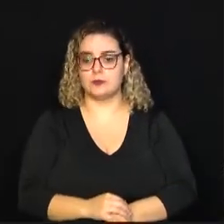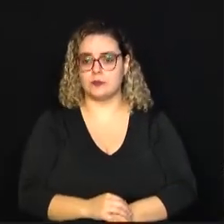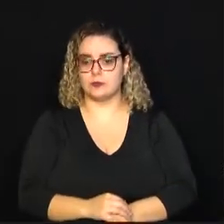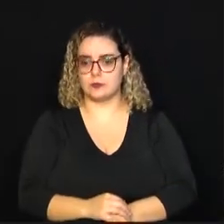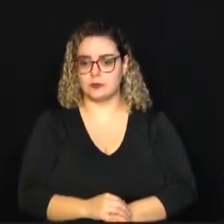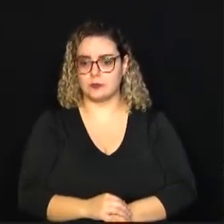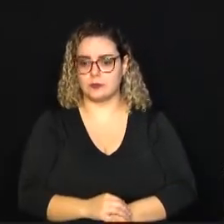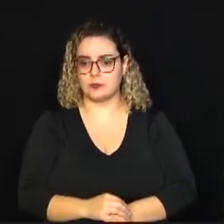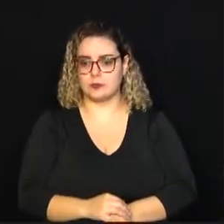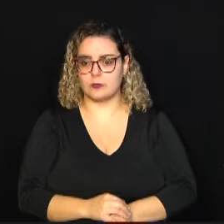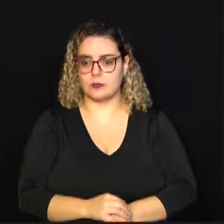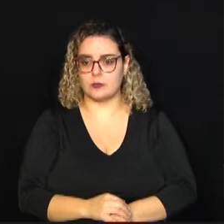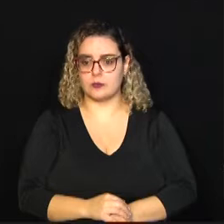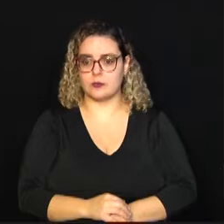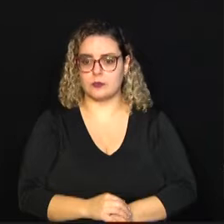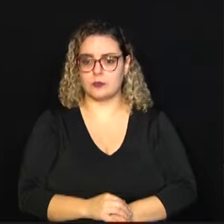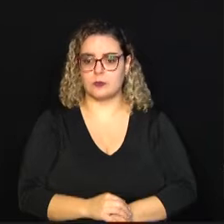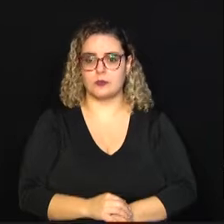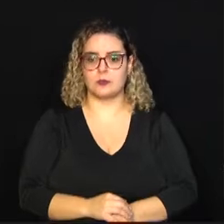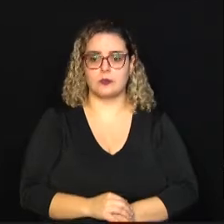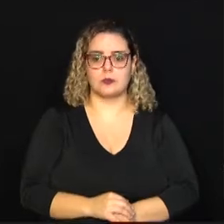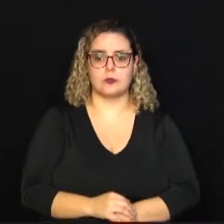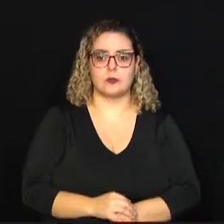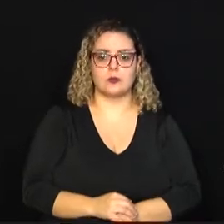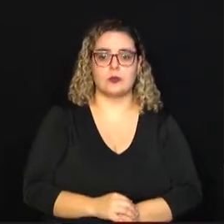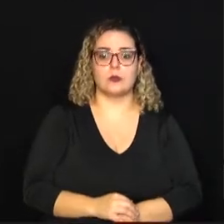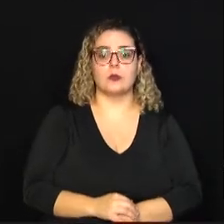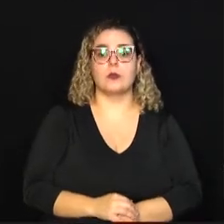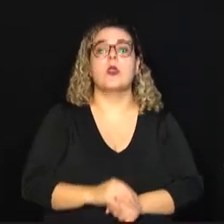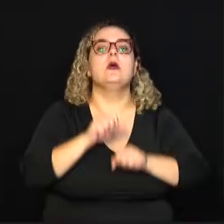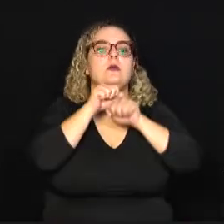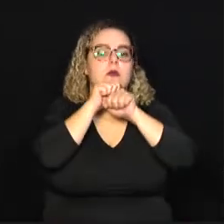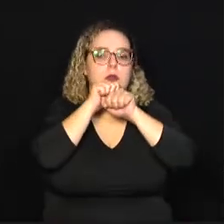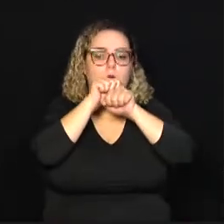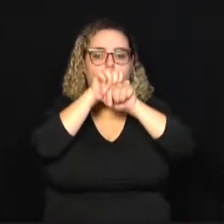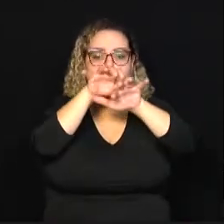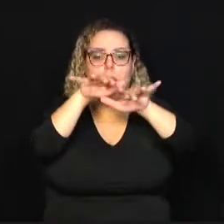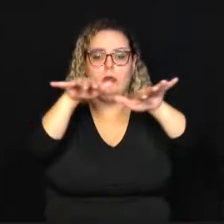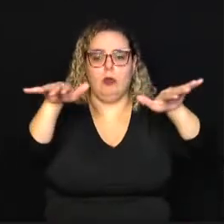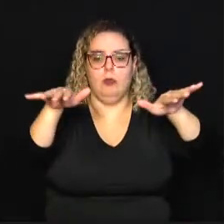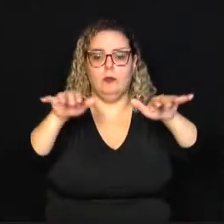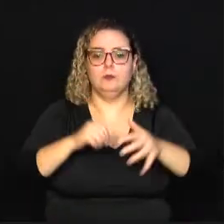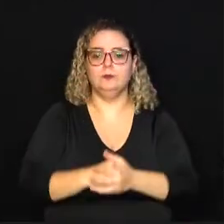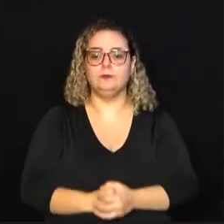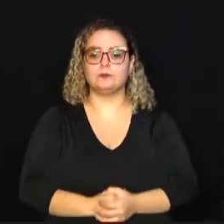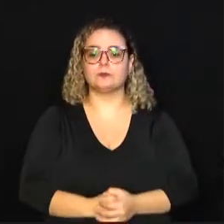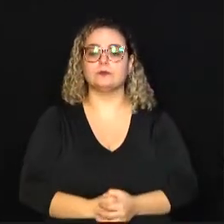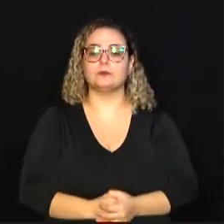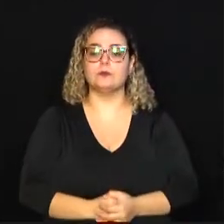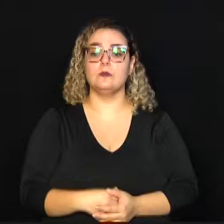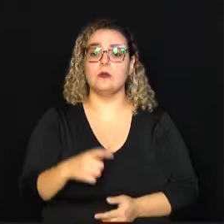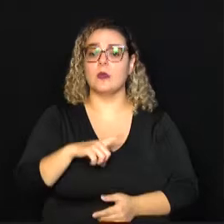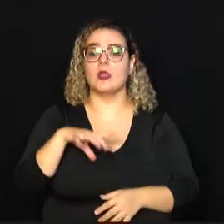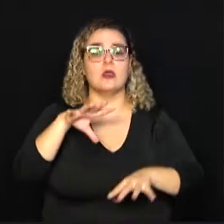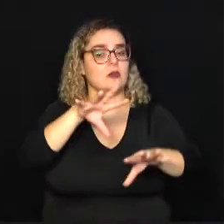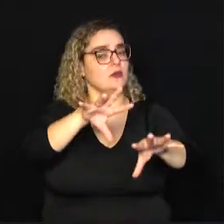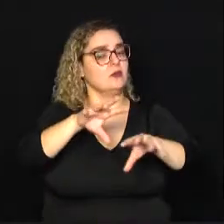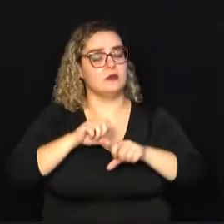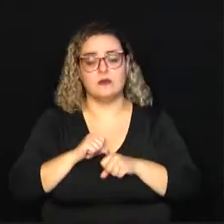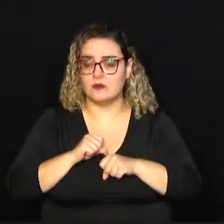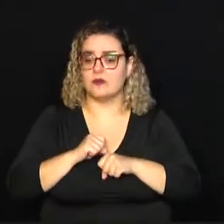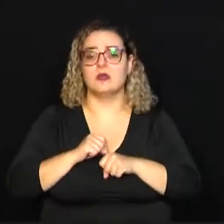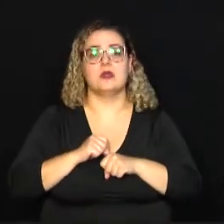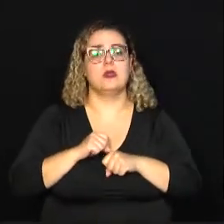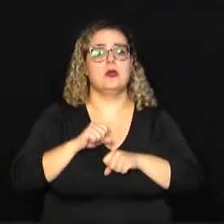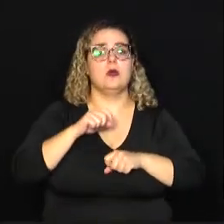que, feito eu falei, ela é mais transmissível, capaz de evadir a imunidade, por que a gente teve tanta reinfecção, tanto caso